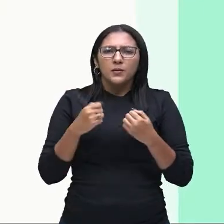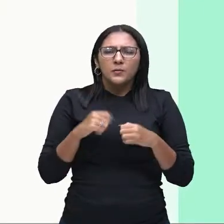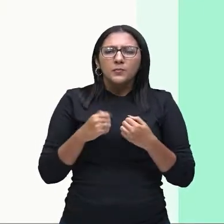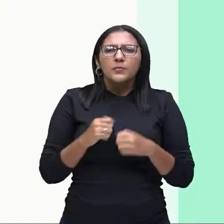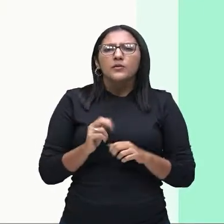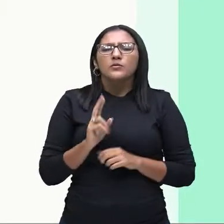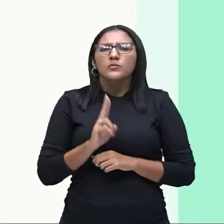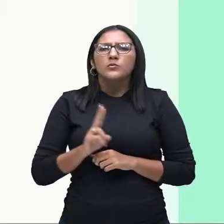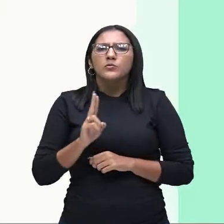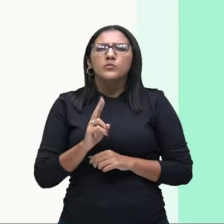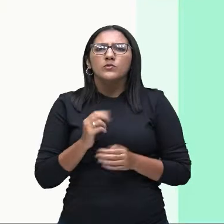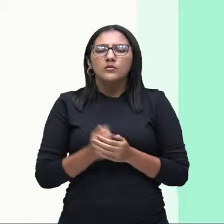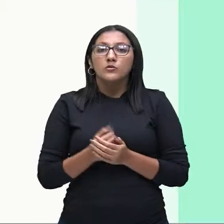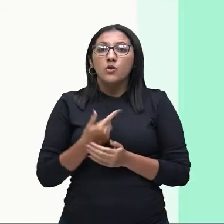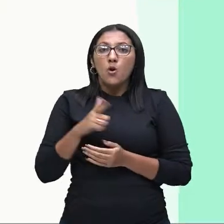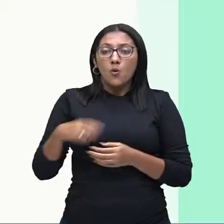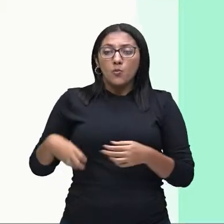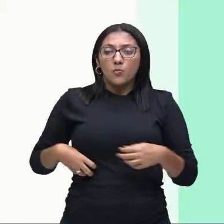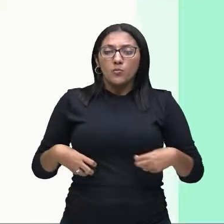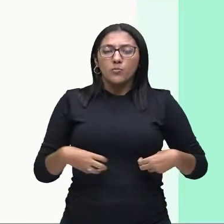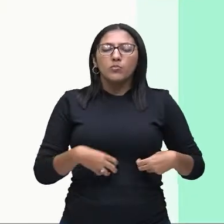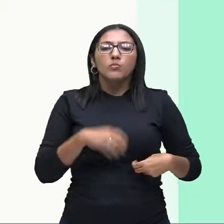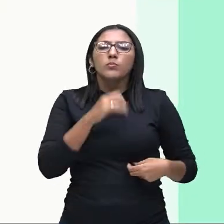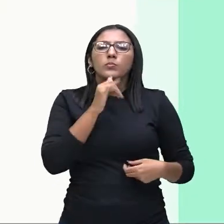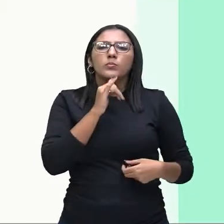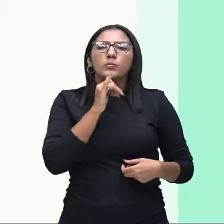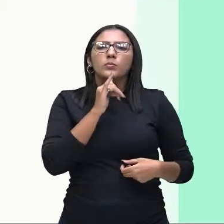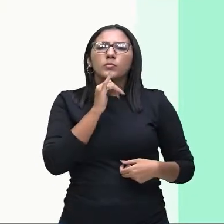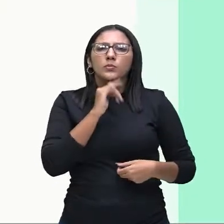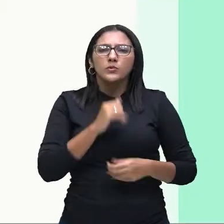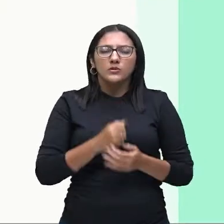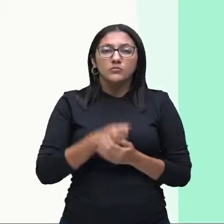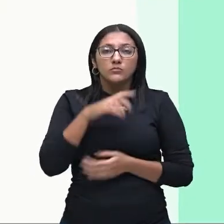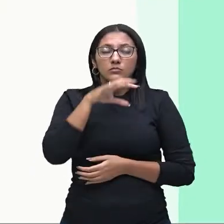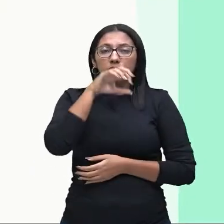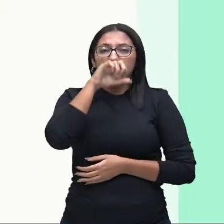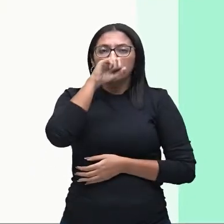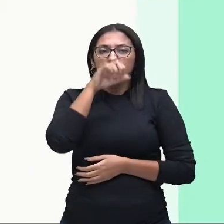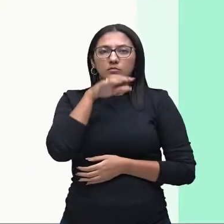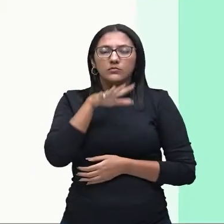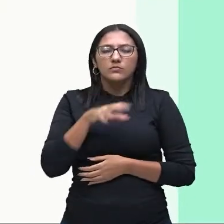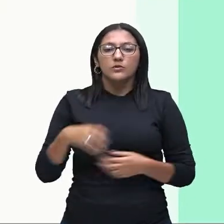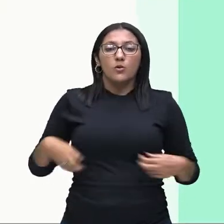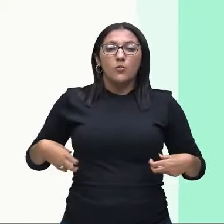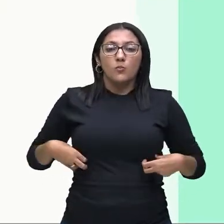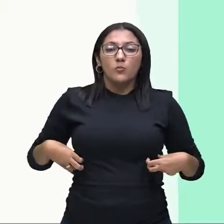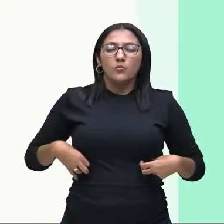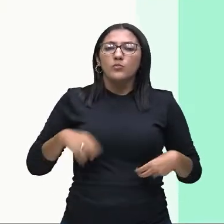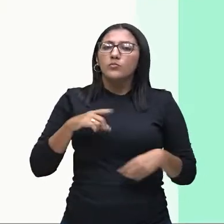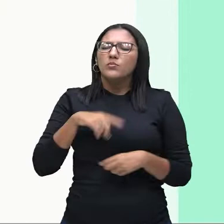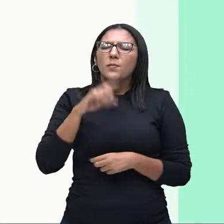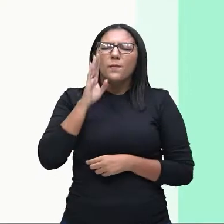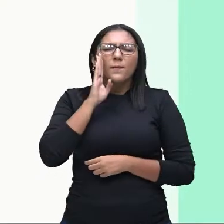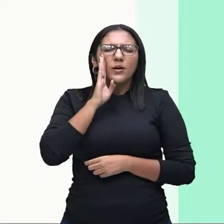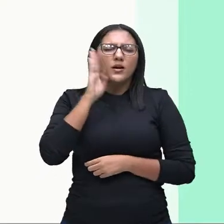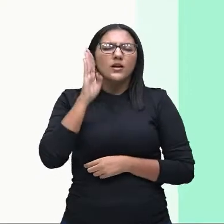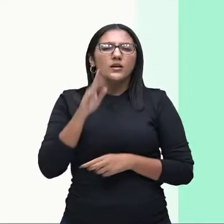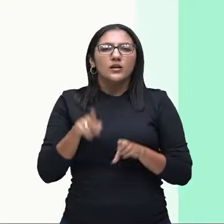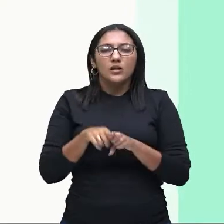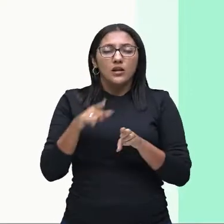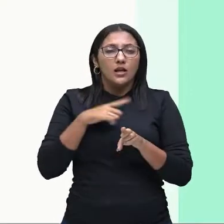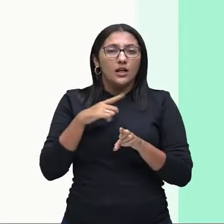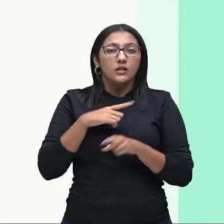da ajuda de outros órgãos, como, por exemplo, a nossa respiração. O pulmão é o órgão principal, mas